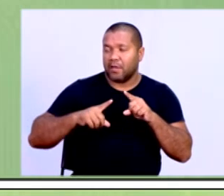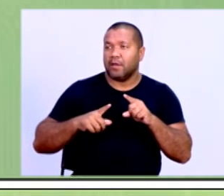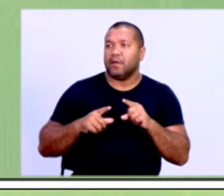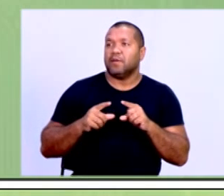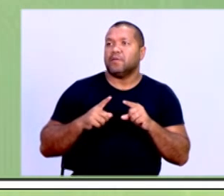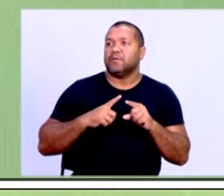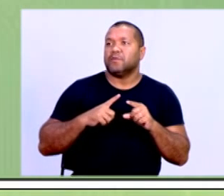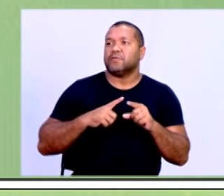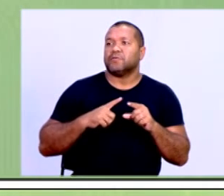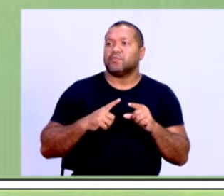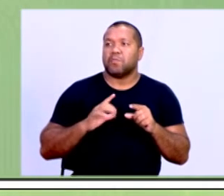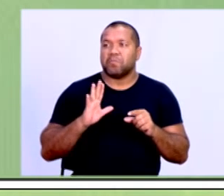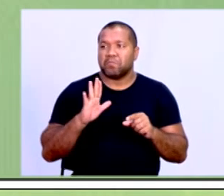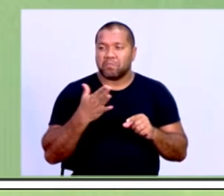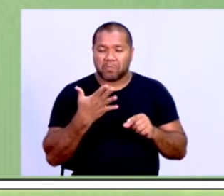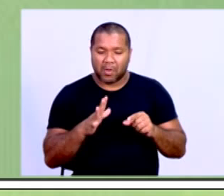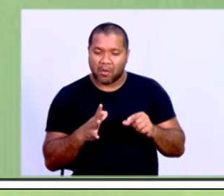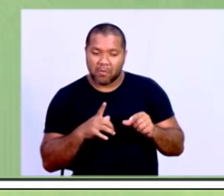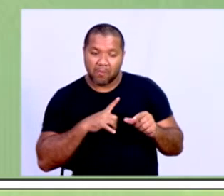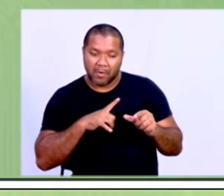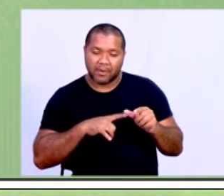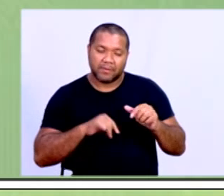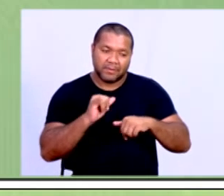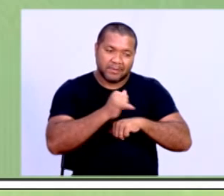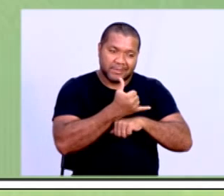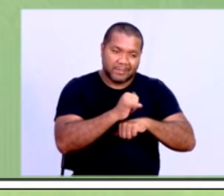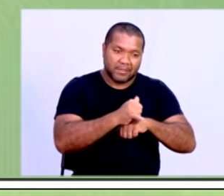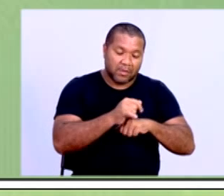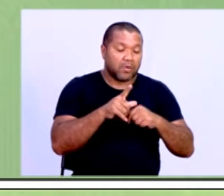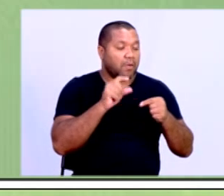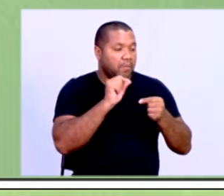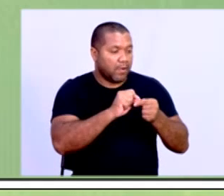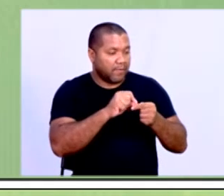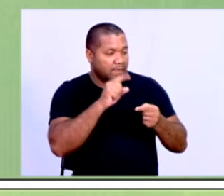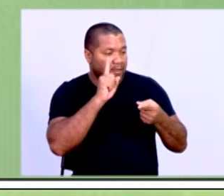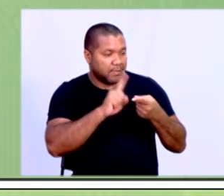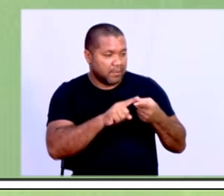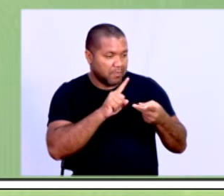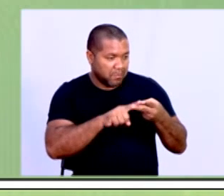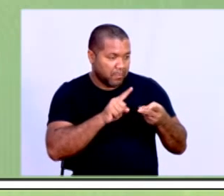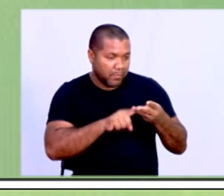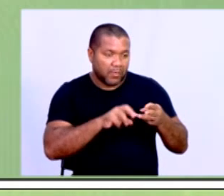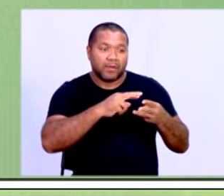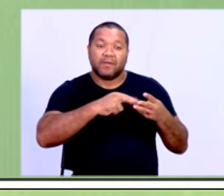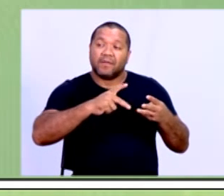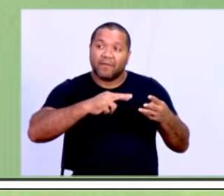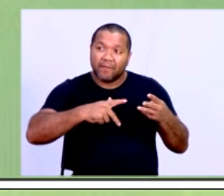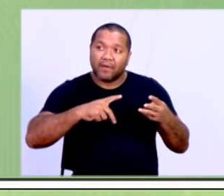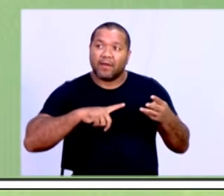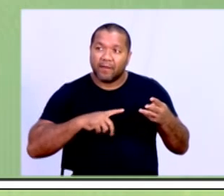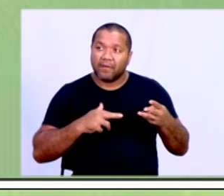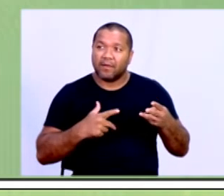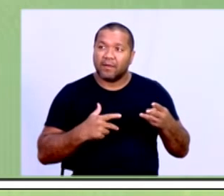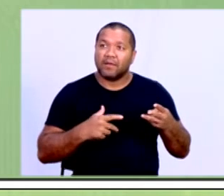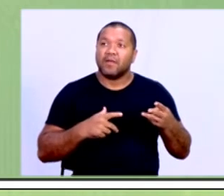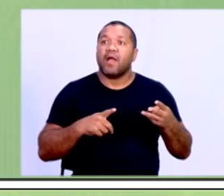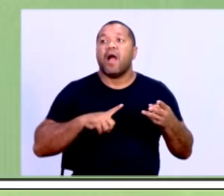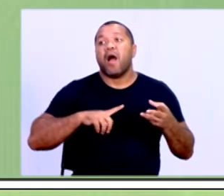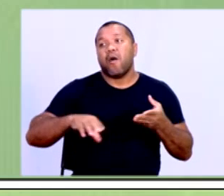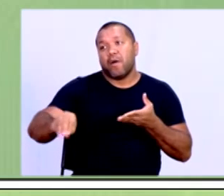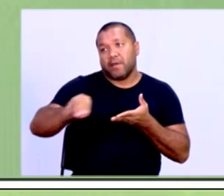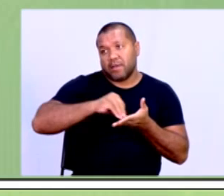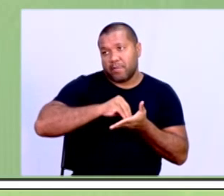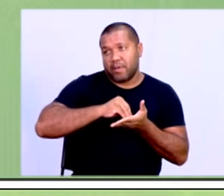sob certas condições, pode realizar ações diferentes ao receber uma mesma